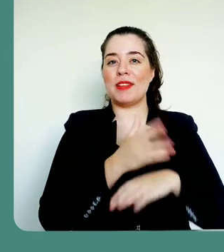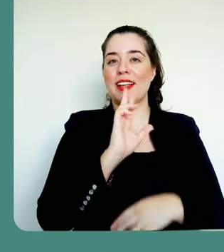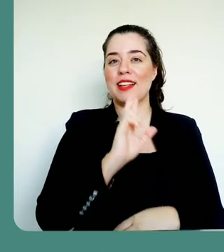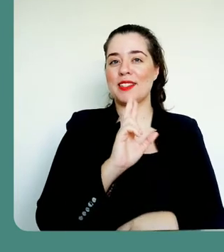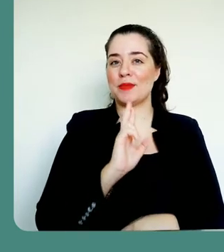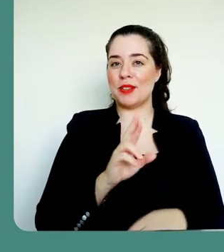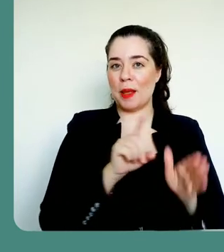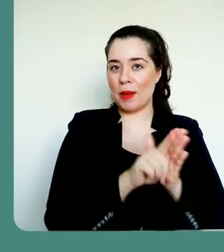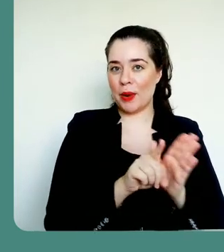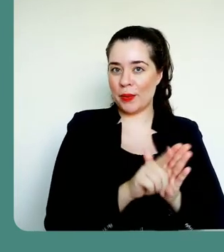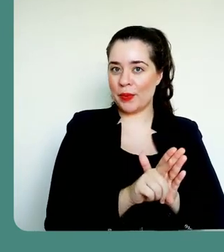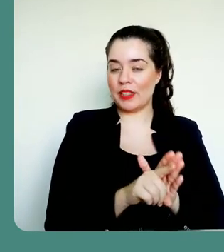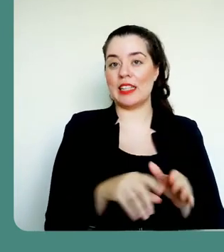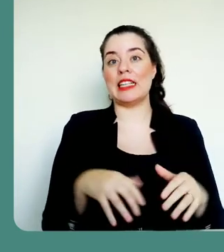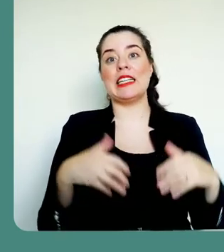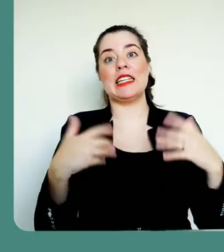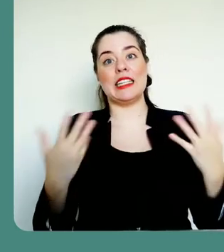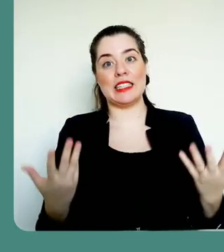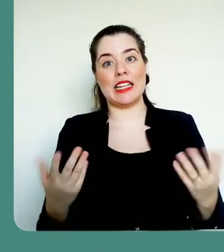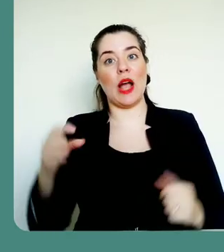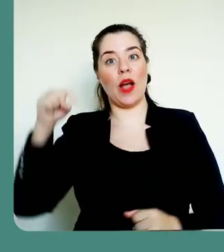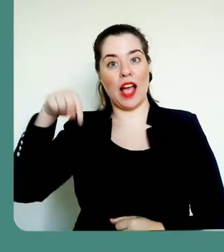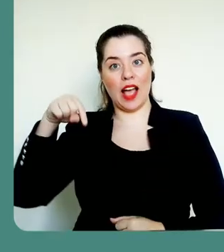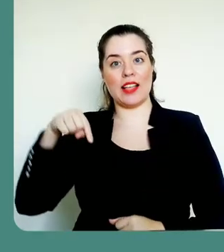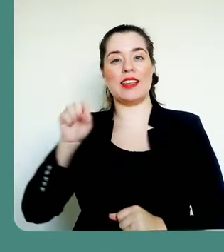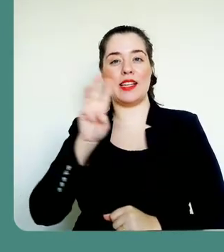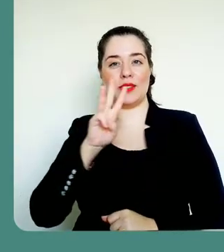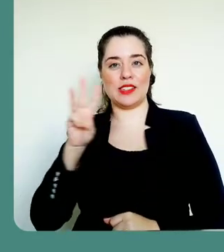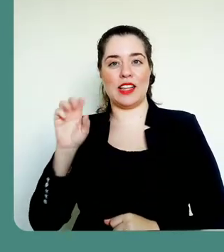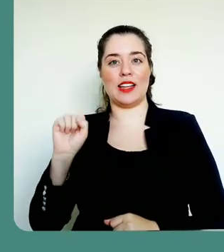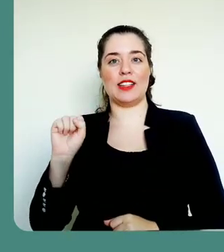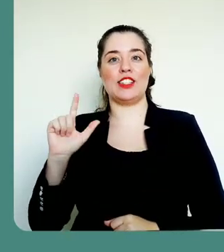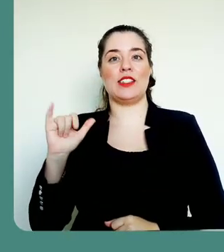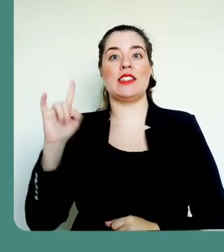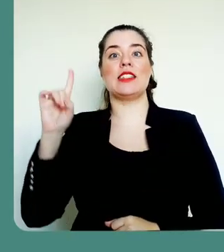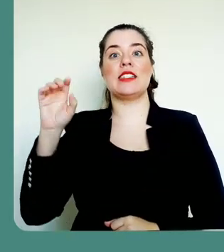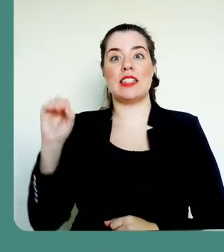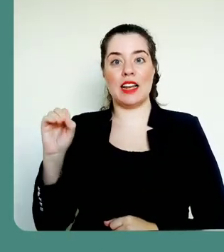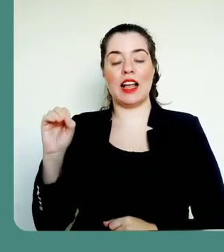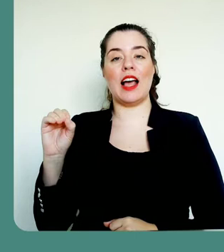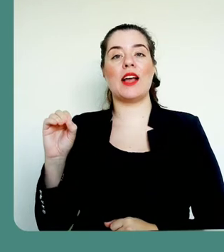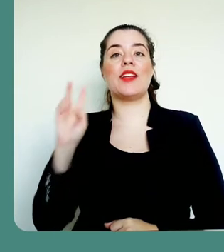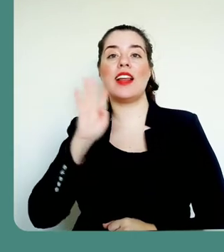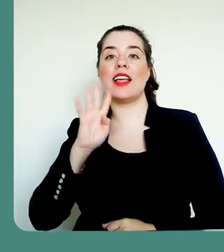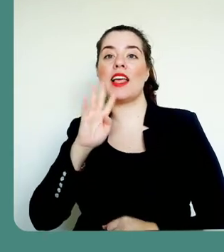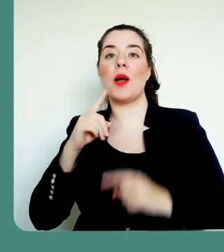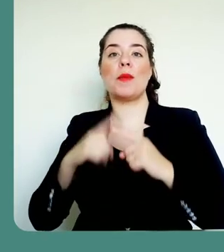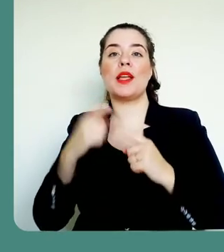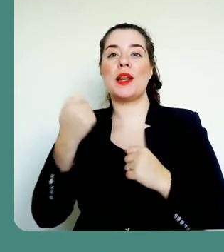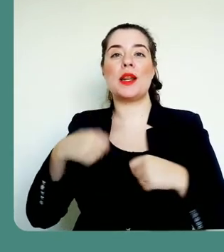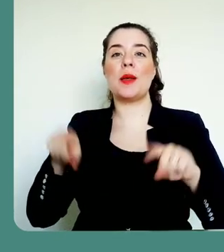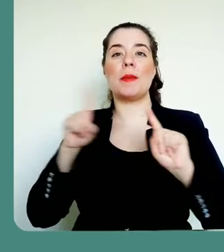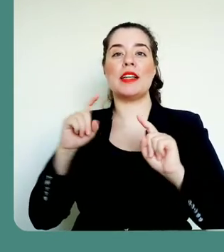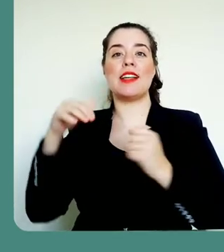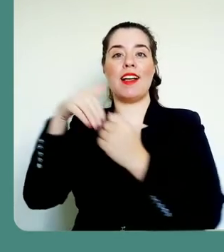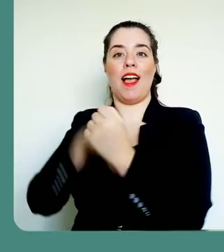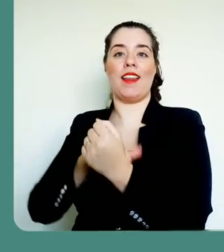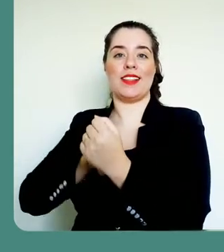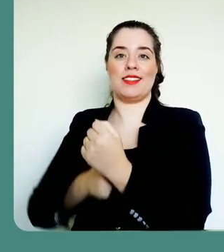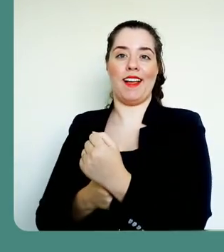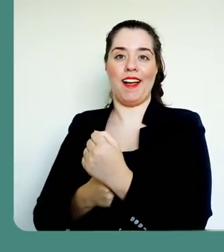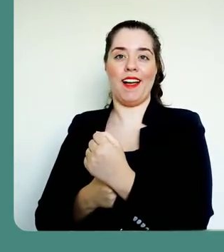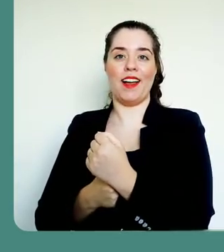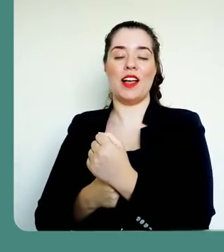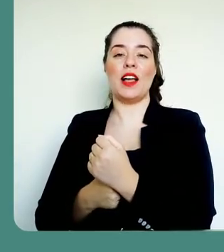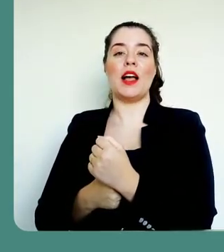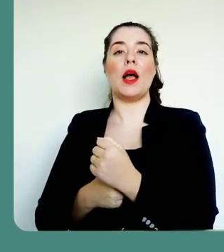em participar respondendo às perguntas. Então, como o Slido, ele é uma plataforma que não exige que o aluno se identifique, talvez